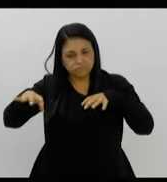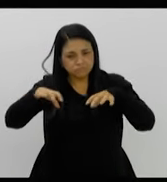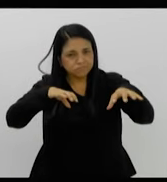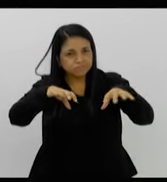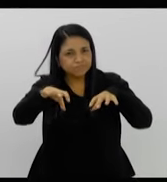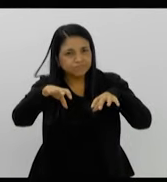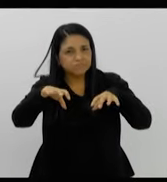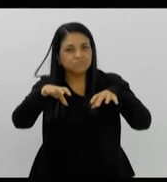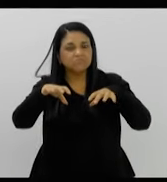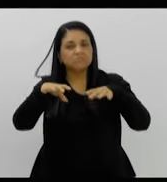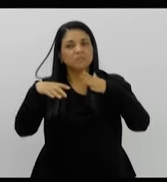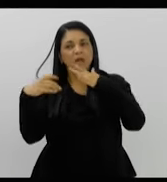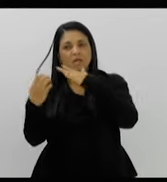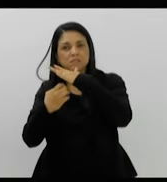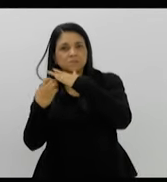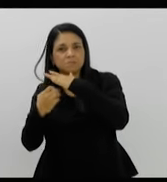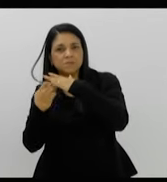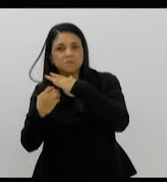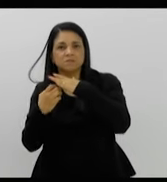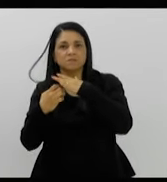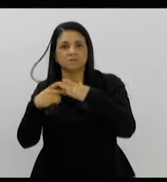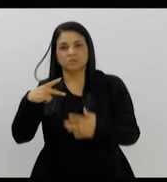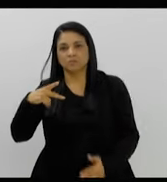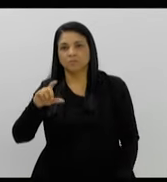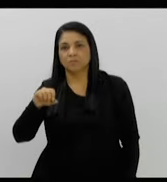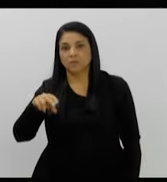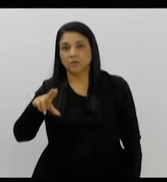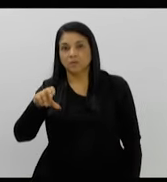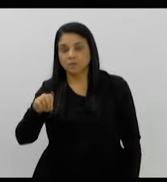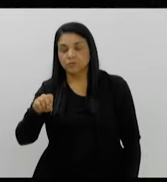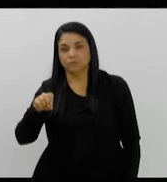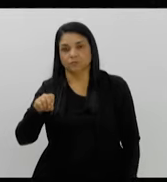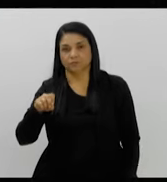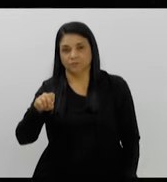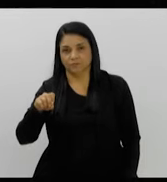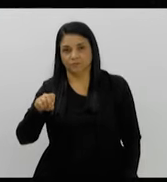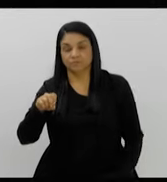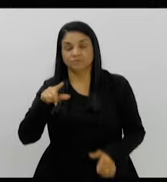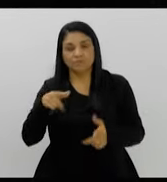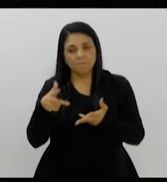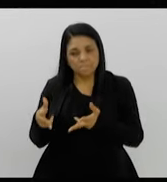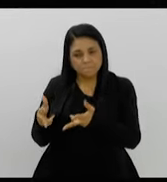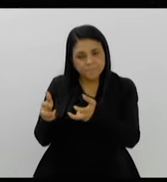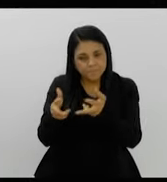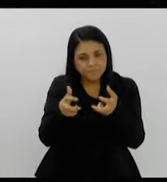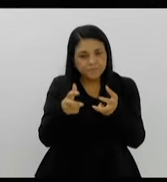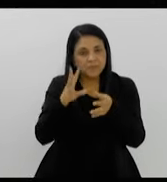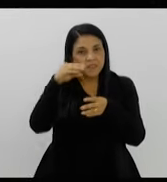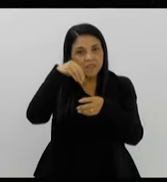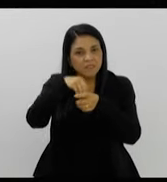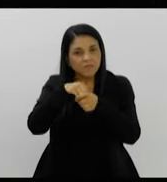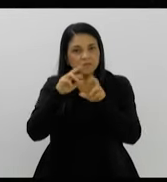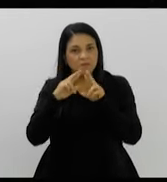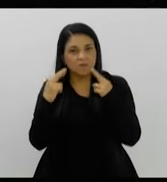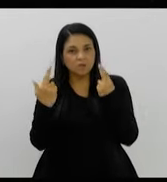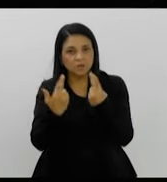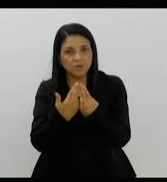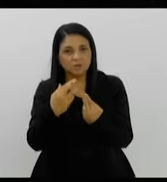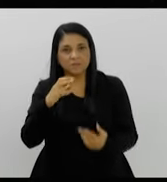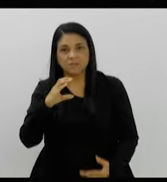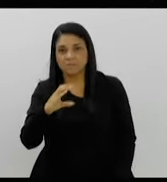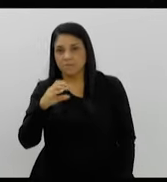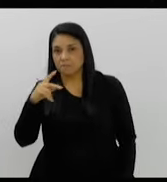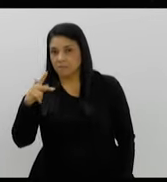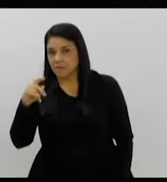inclusive de tratamento a ponto de nós observarmos e e dentro das reuniões que fizemos da da da comissão